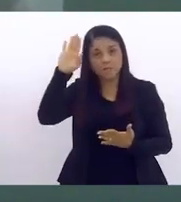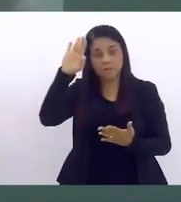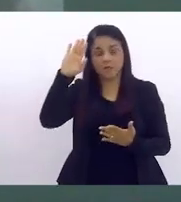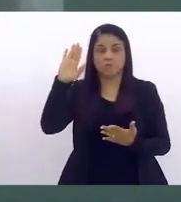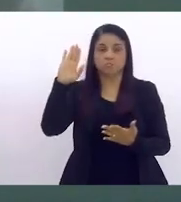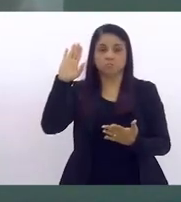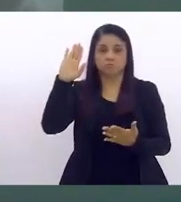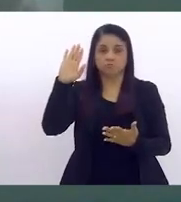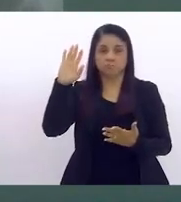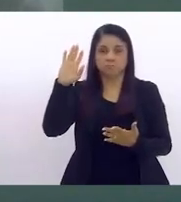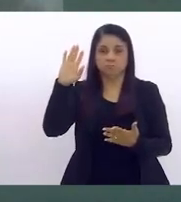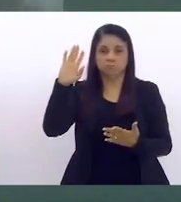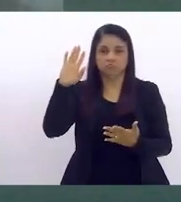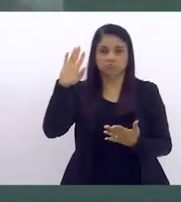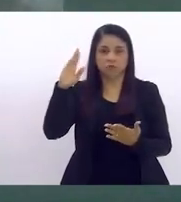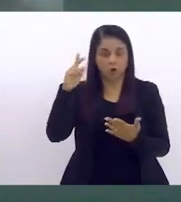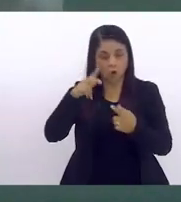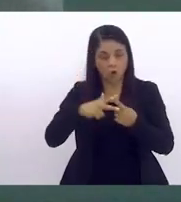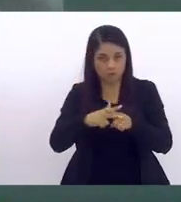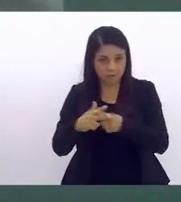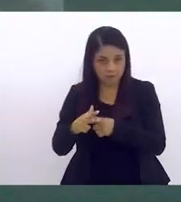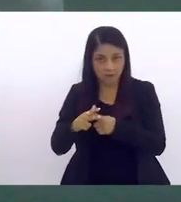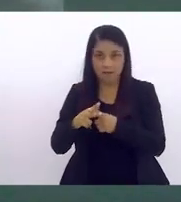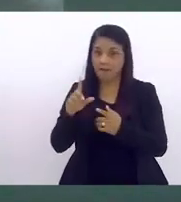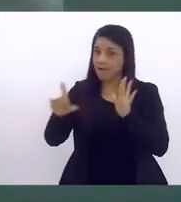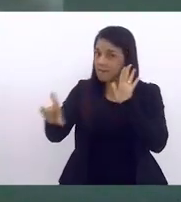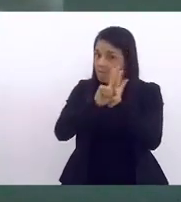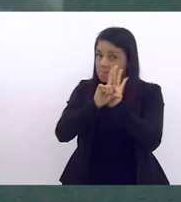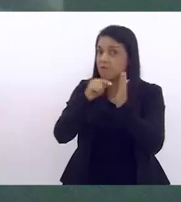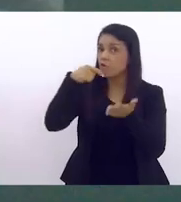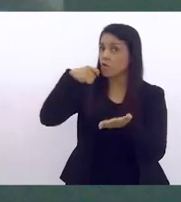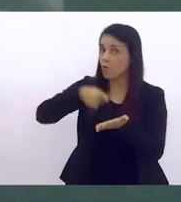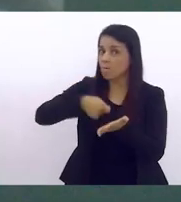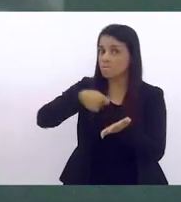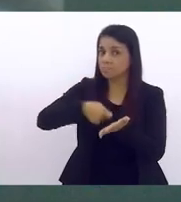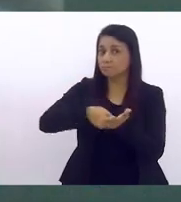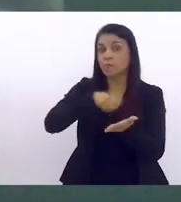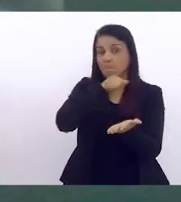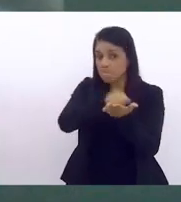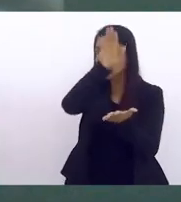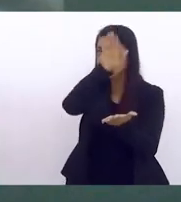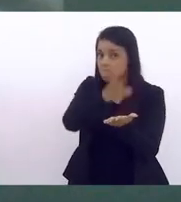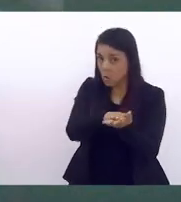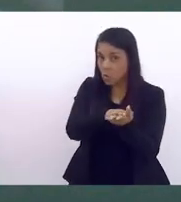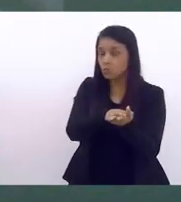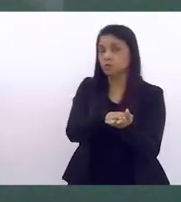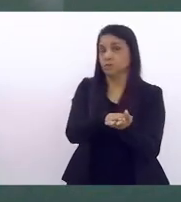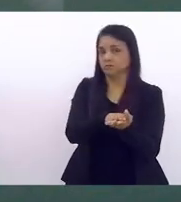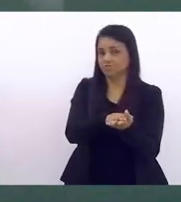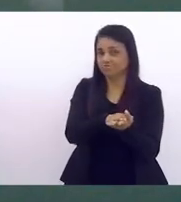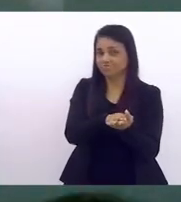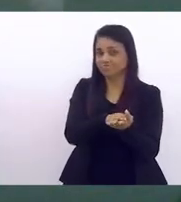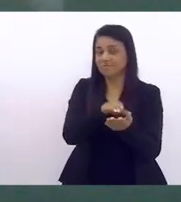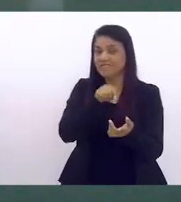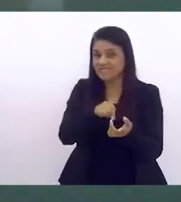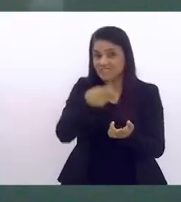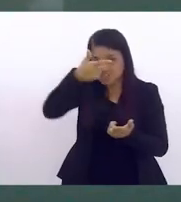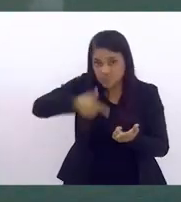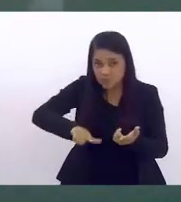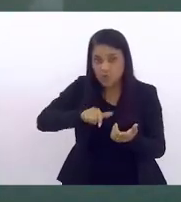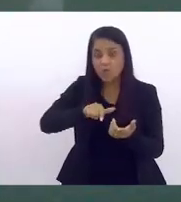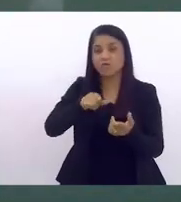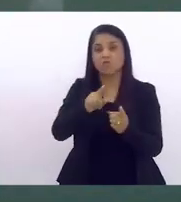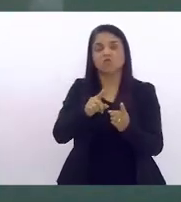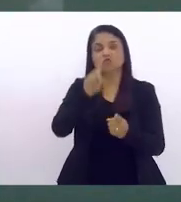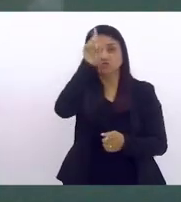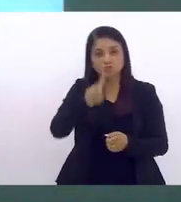aqui. Lei para ser cumprida. E essa lei é clara. Multa em caso de reincidência, afasta o diretor,